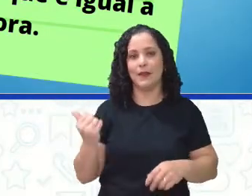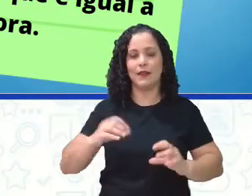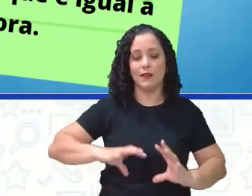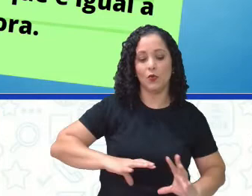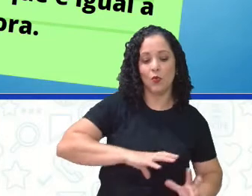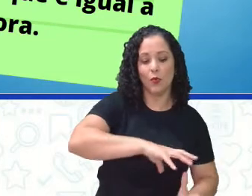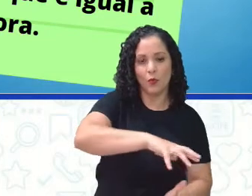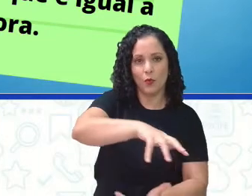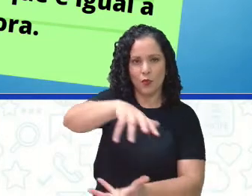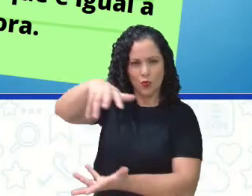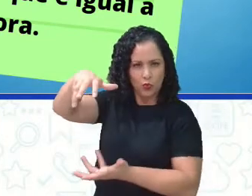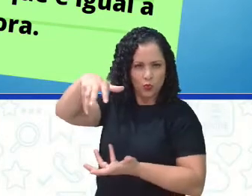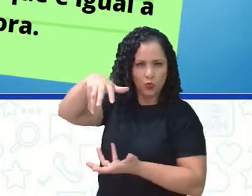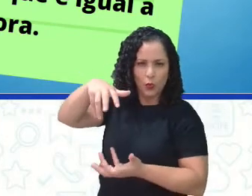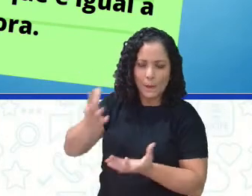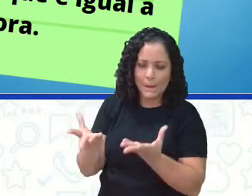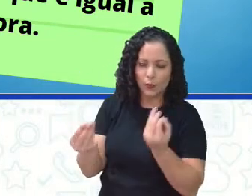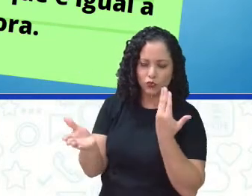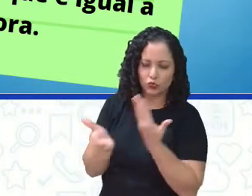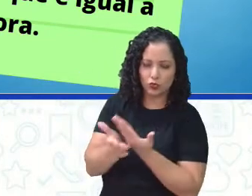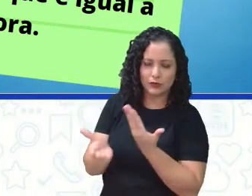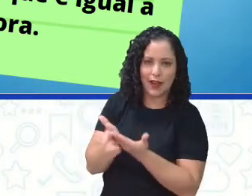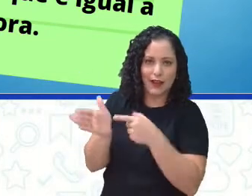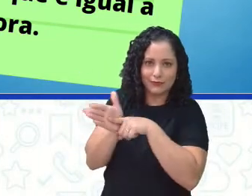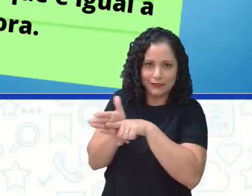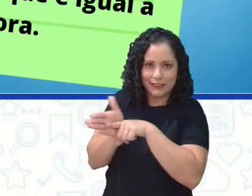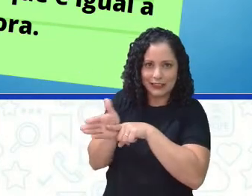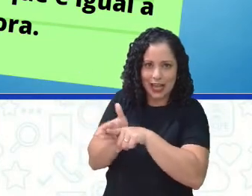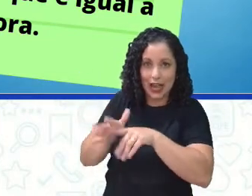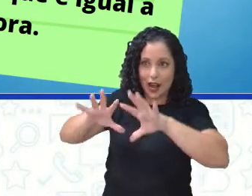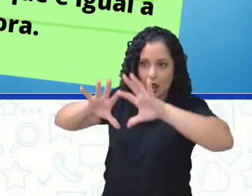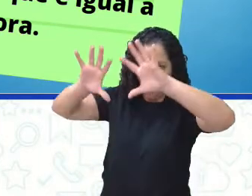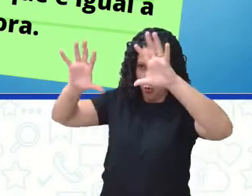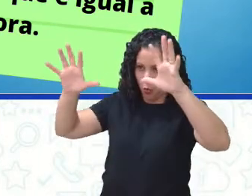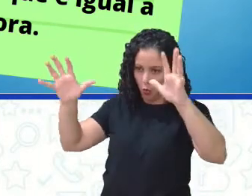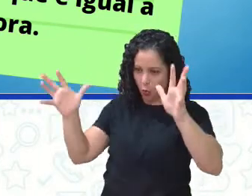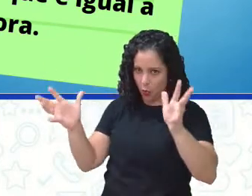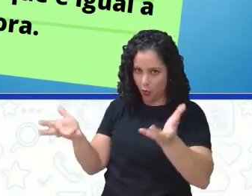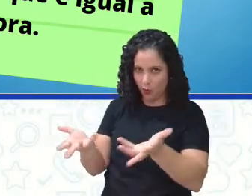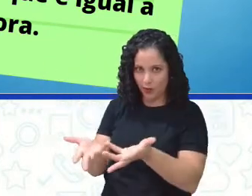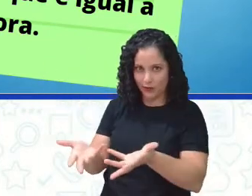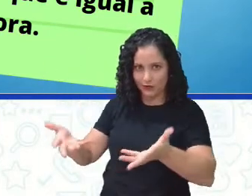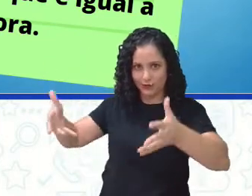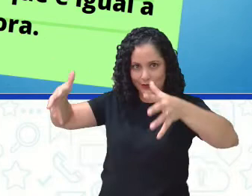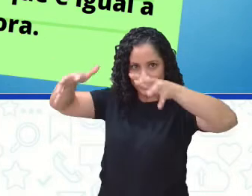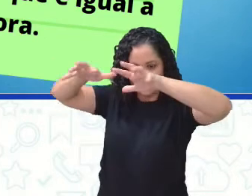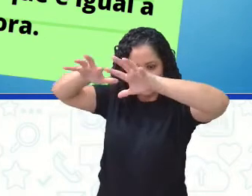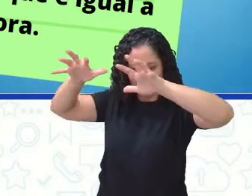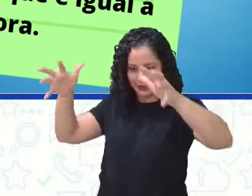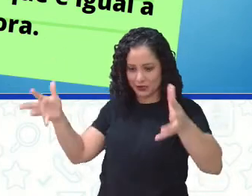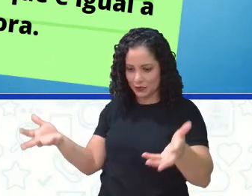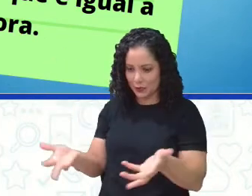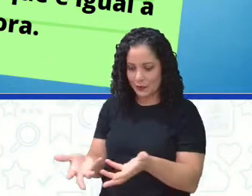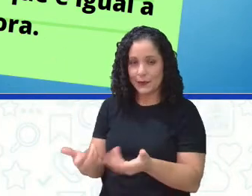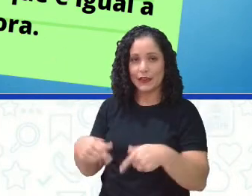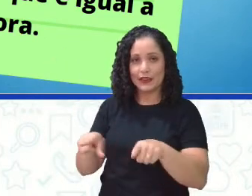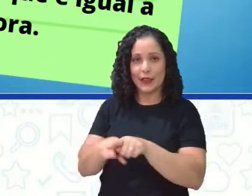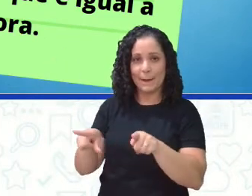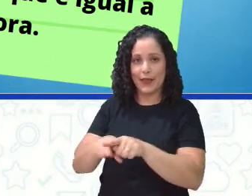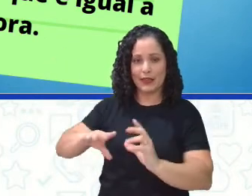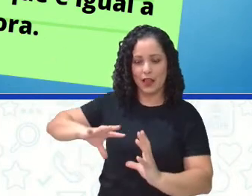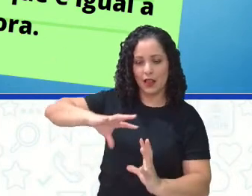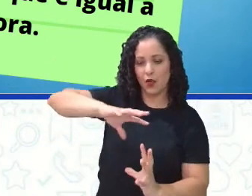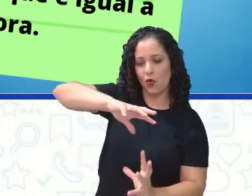né, ela é muito estudada. A forma esférica da Terra e o movimento de rotação favoreceram